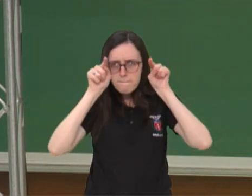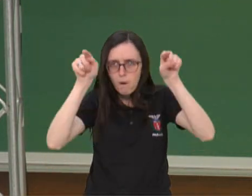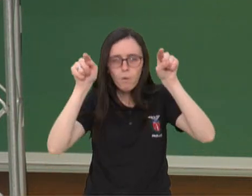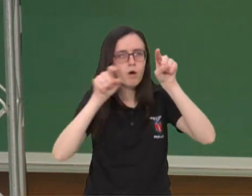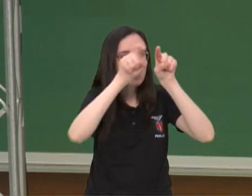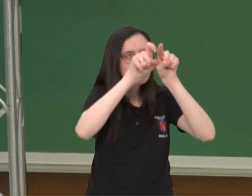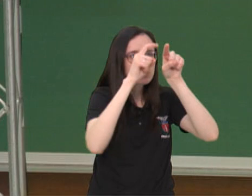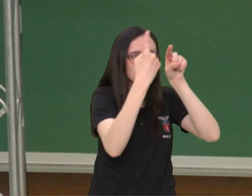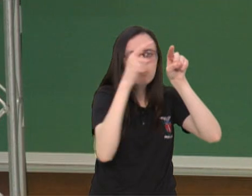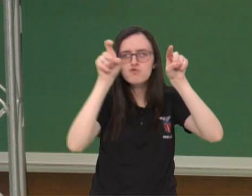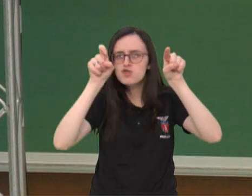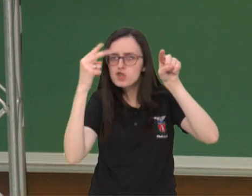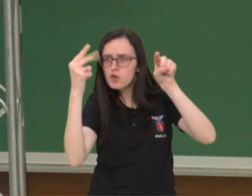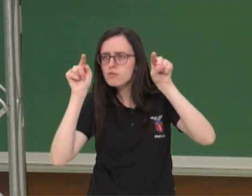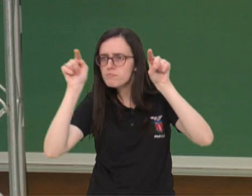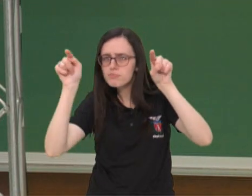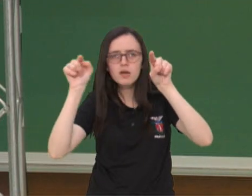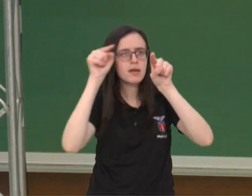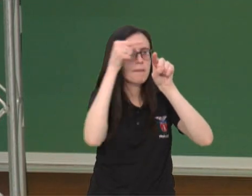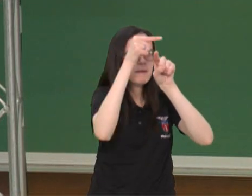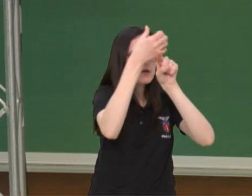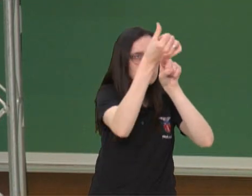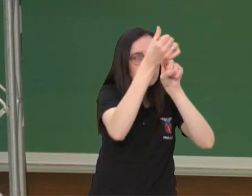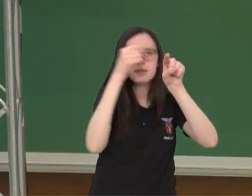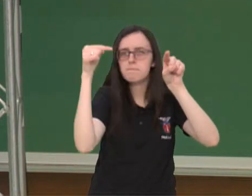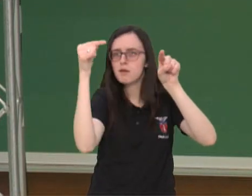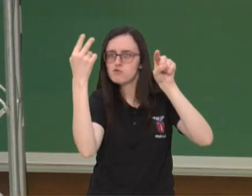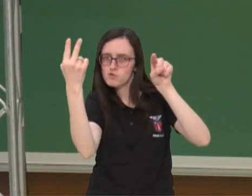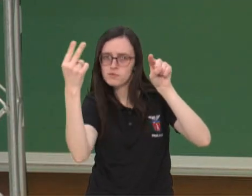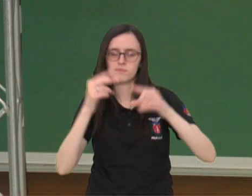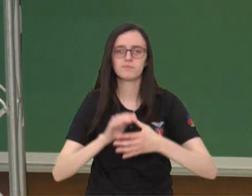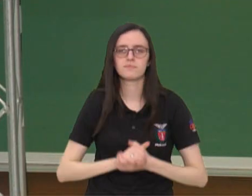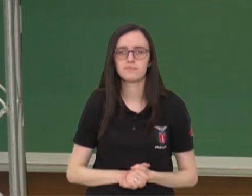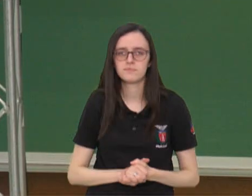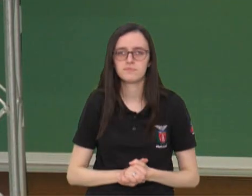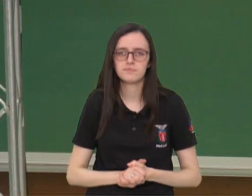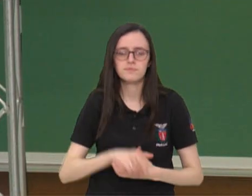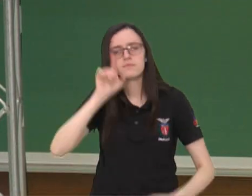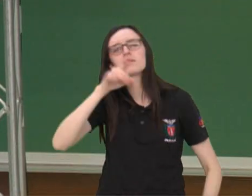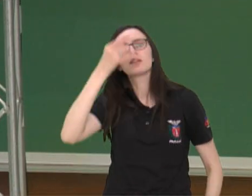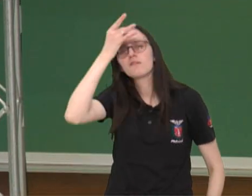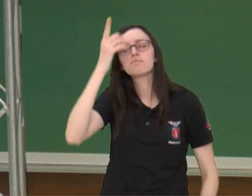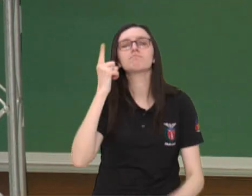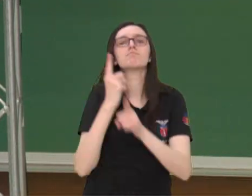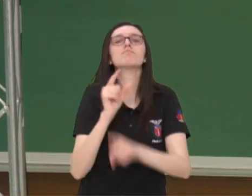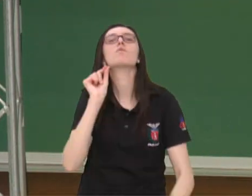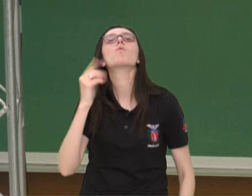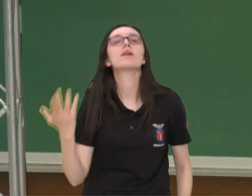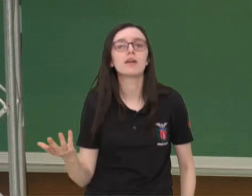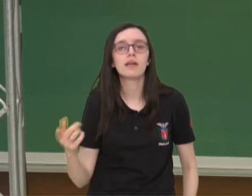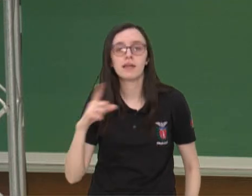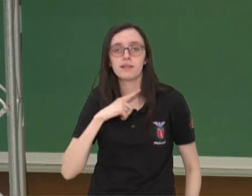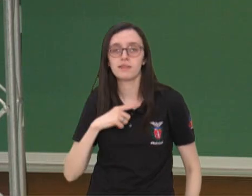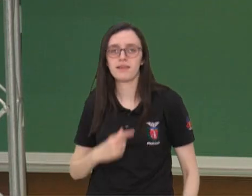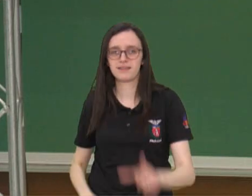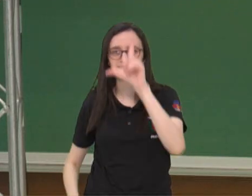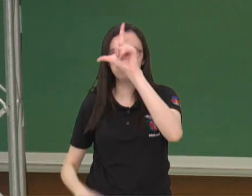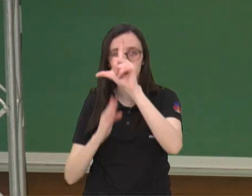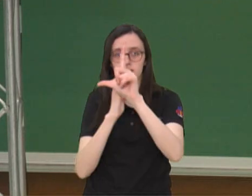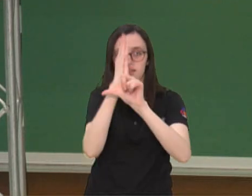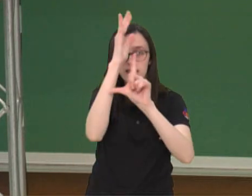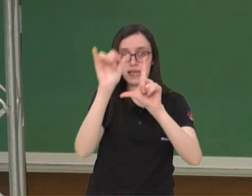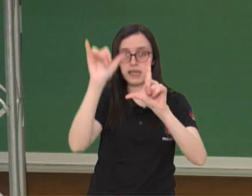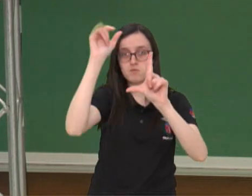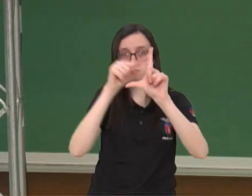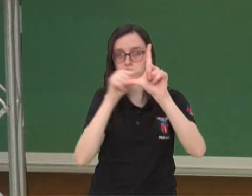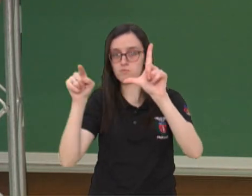e x2, menos 6 e menos 2. É fácil a gente identificar também a intersecção com o eixo y.